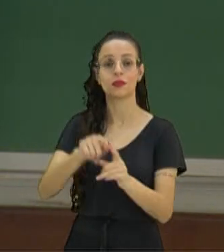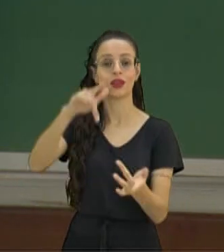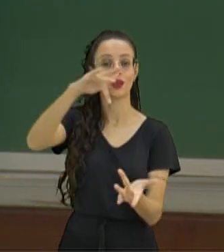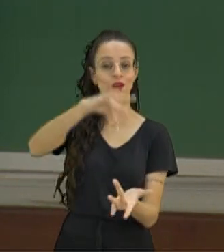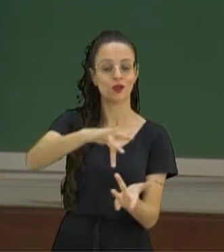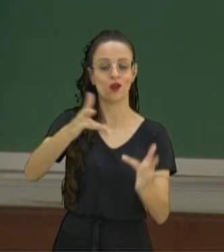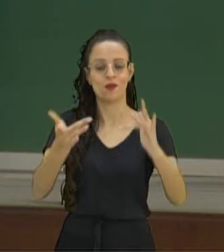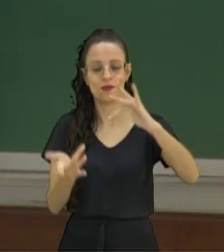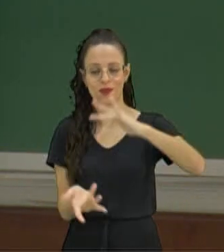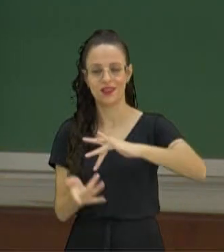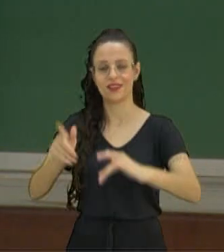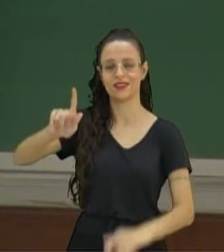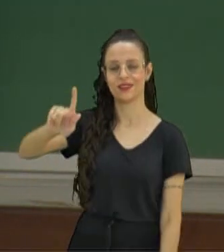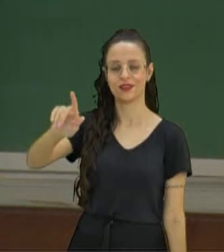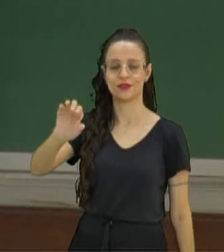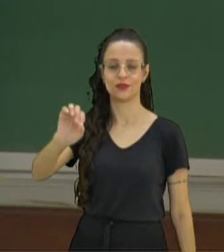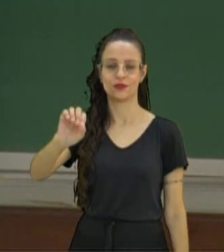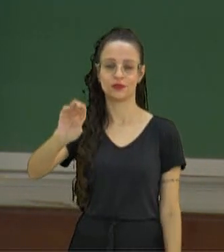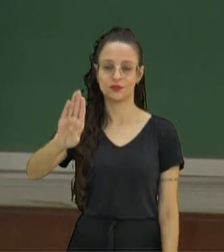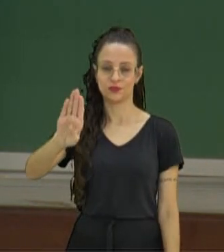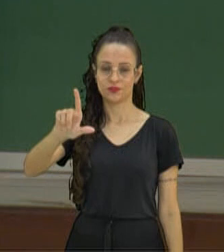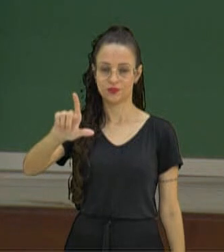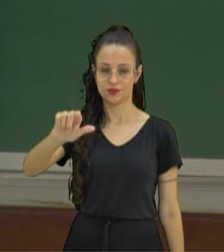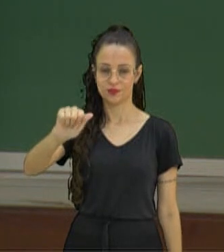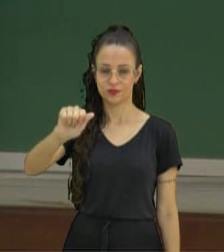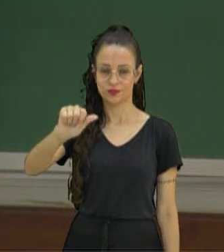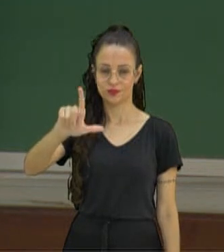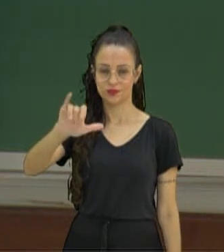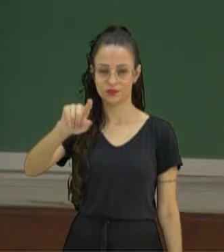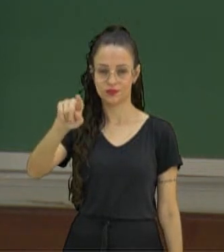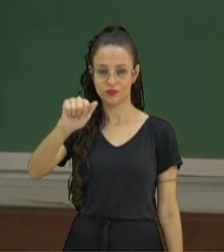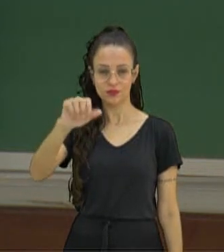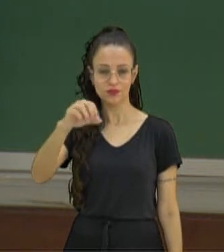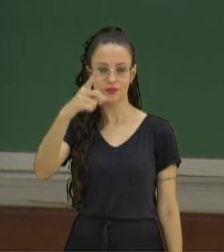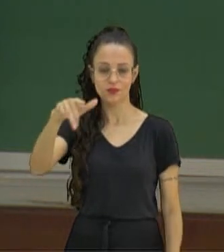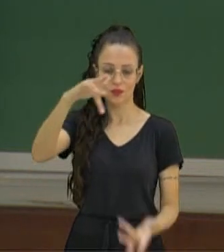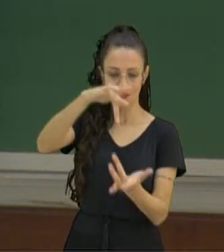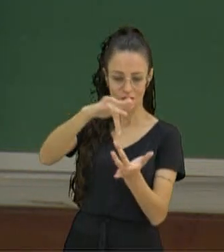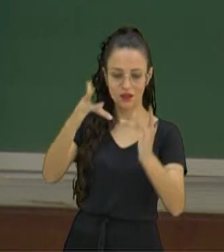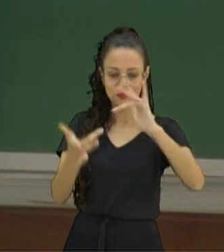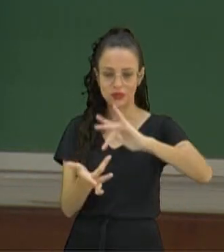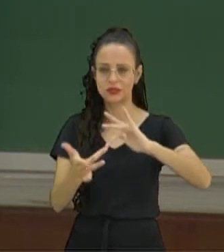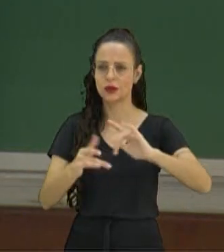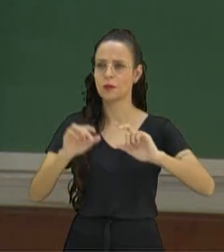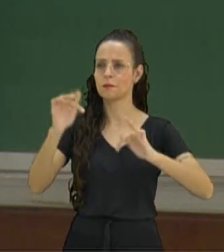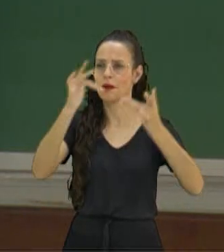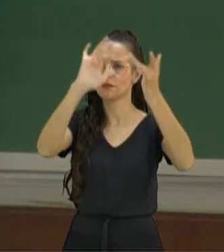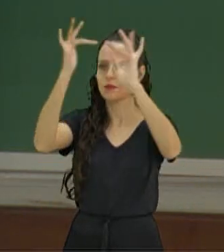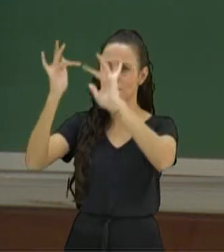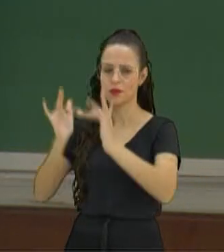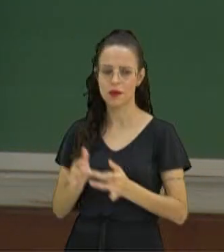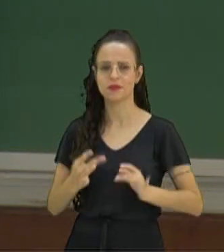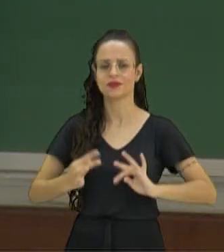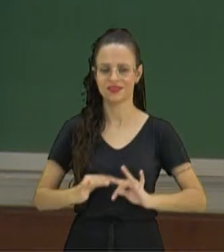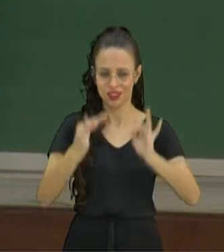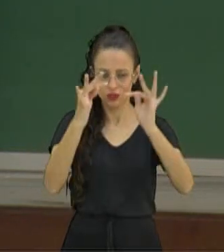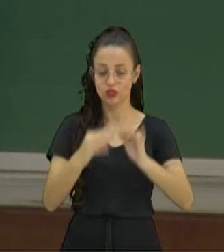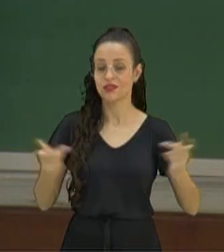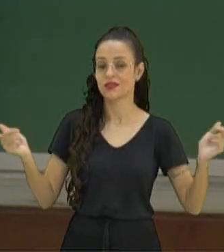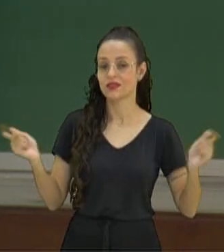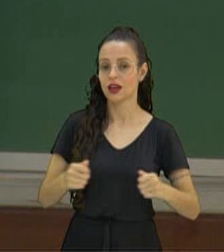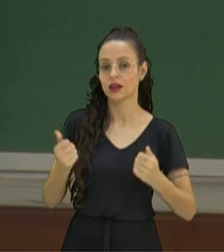essa relação de diversas partes do mundo ao mesmo tempo e da tecnologia disponível,